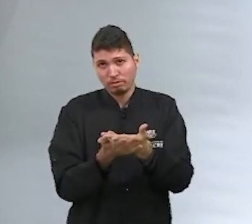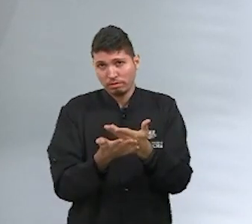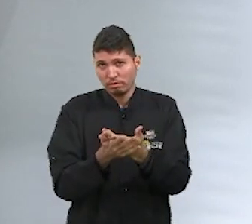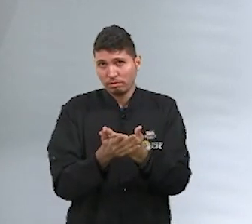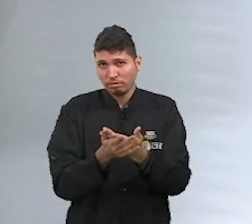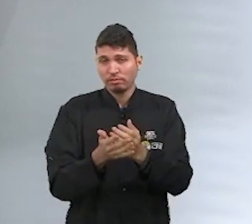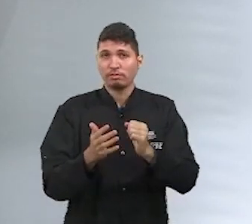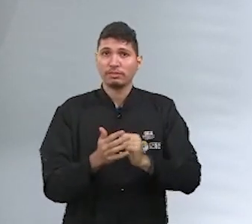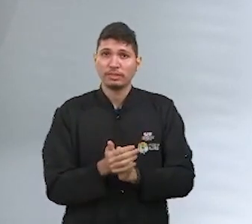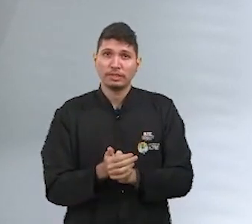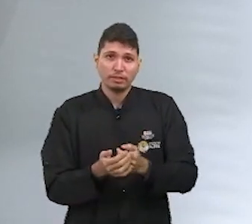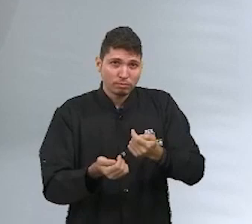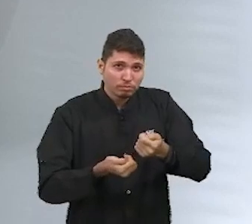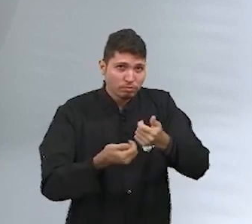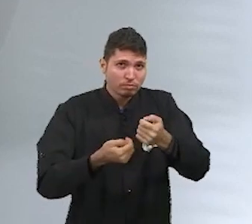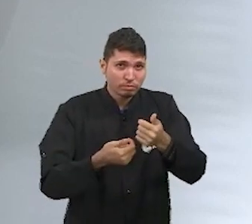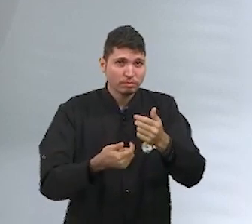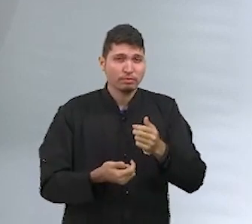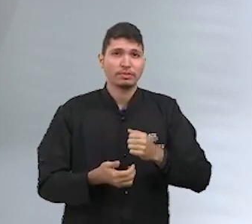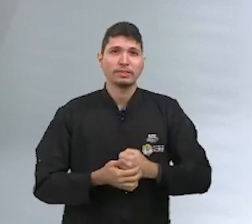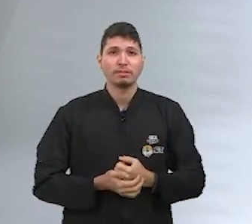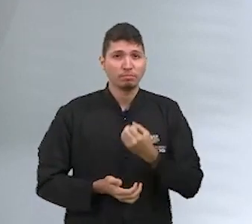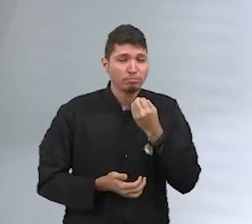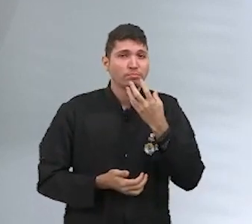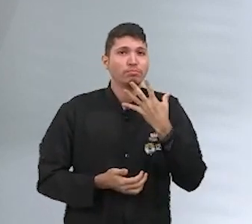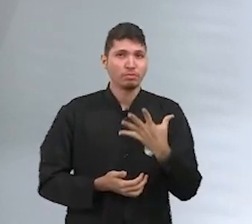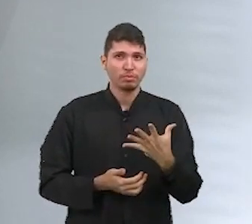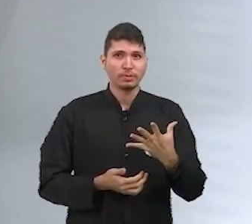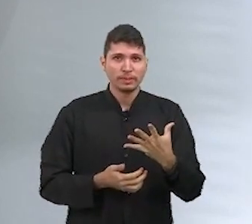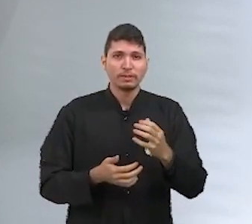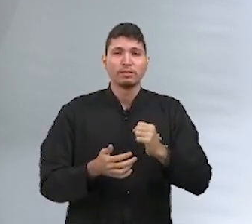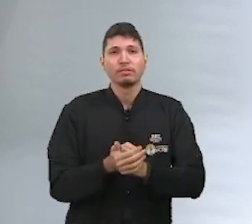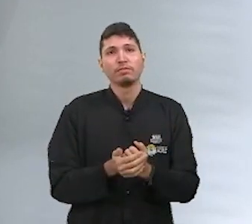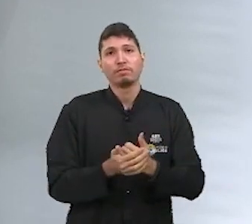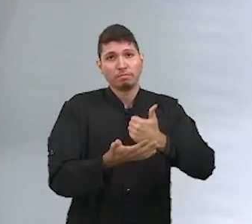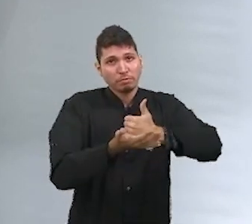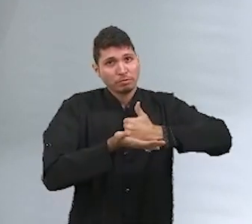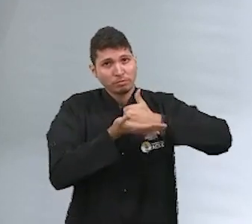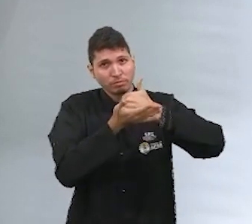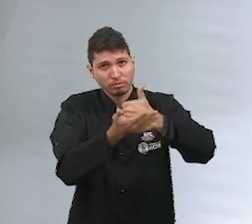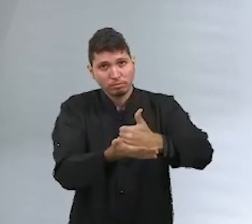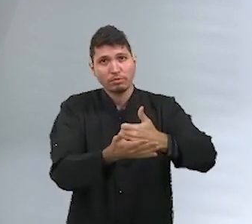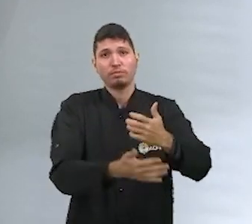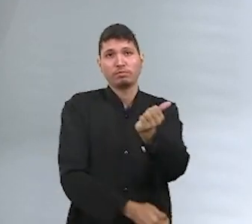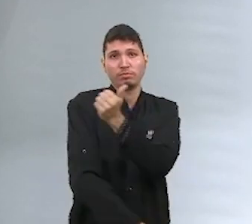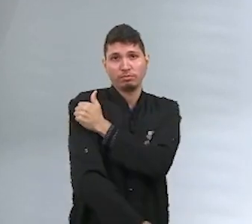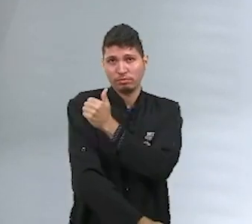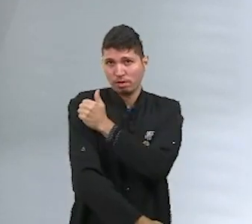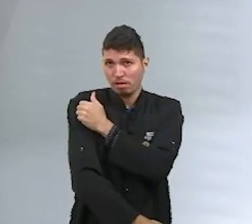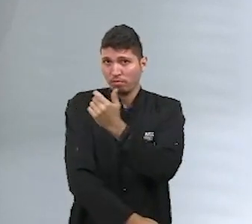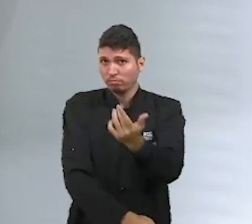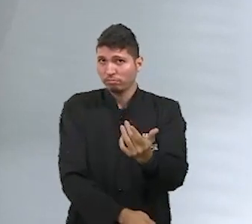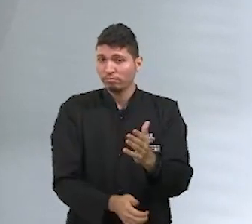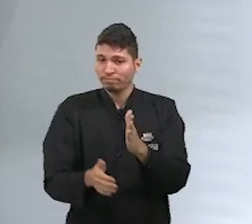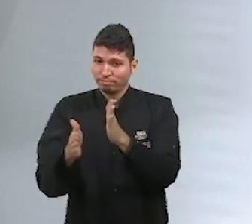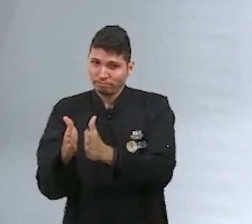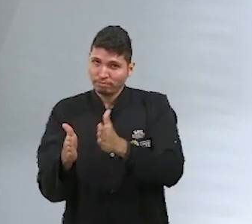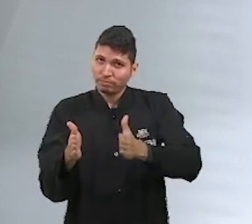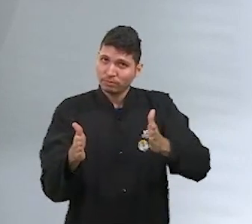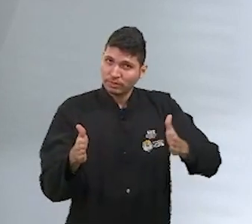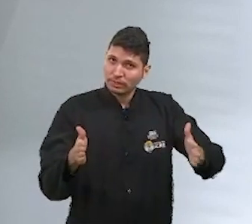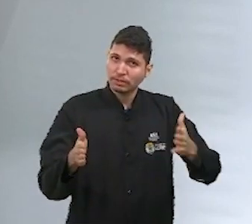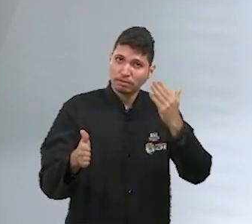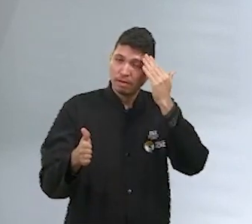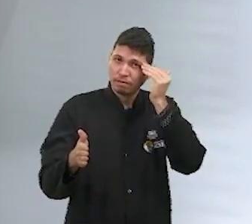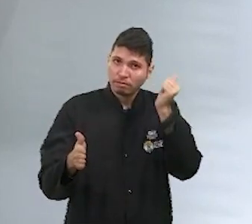um macete bem conhecido. Esse macete ele ajuda bastante aos alunos colocarem em ordem, né,